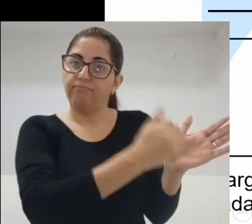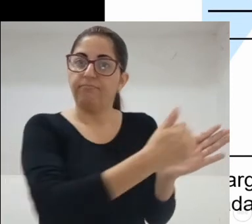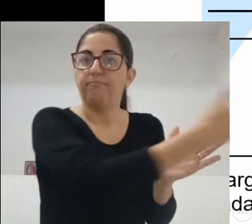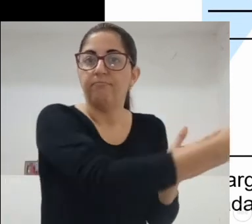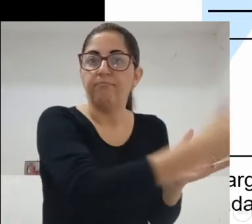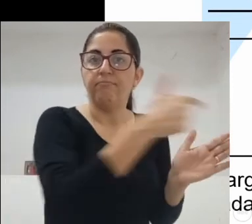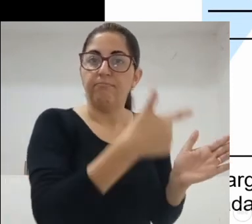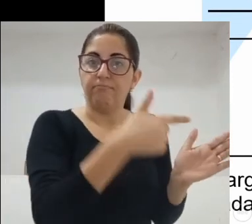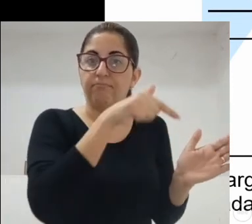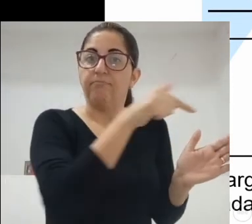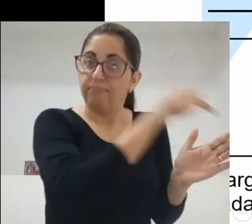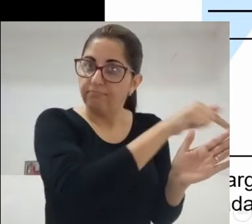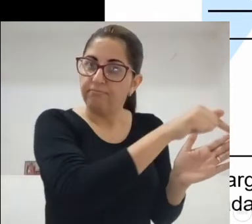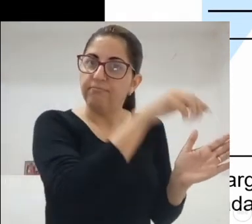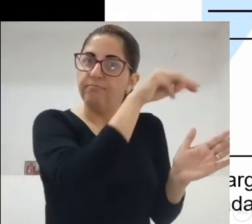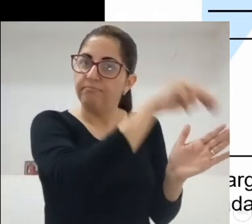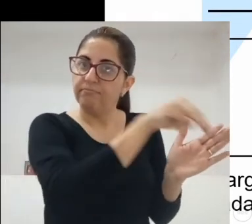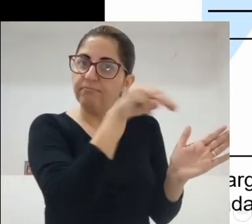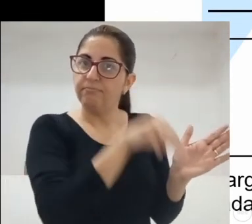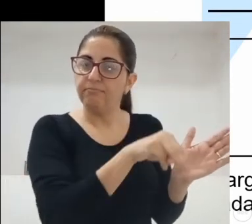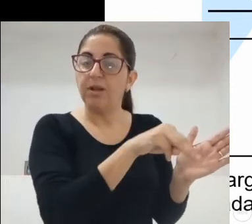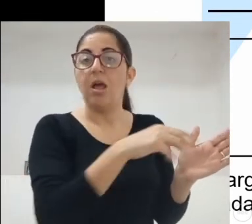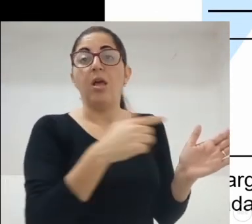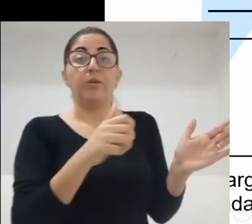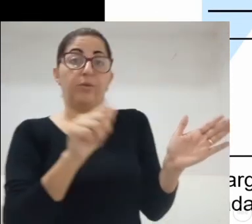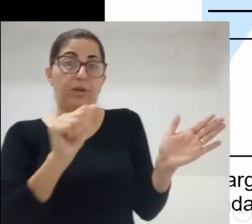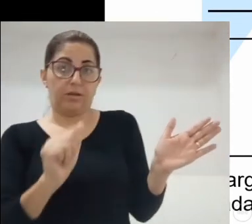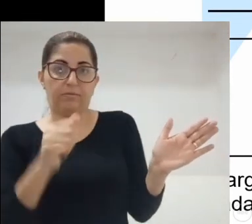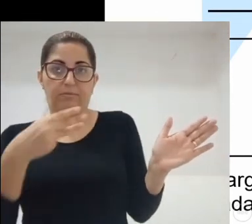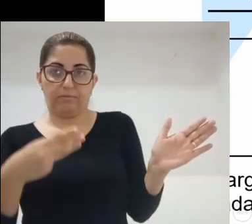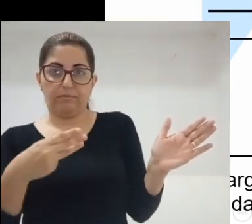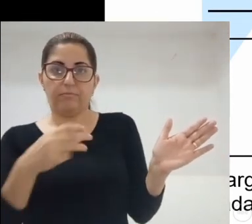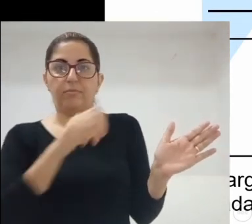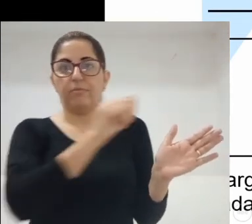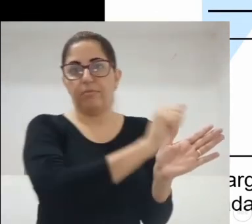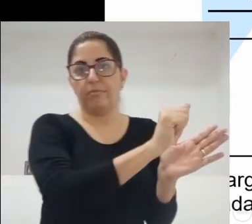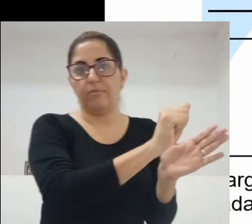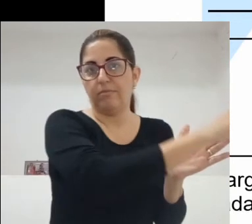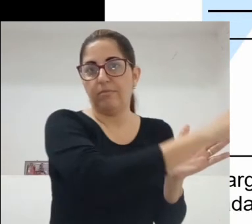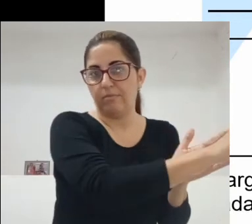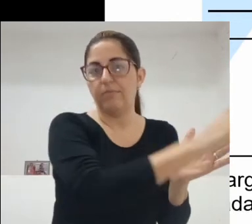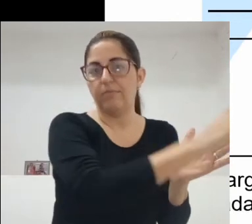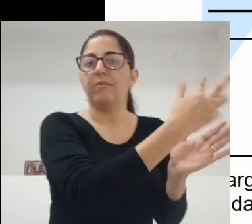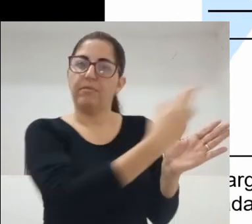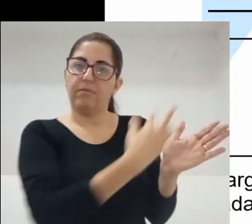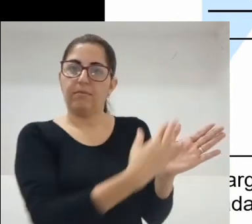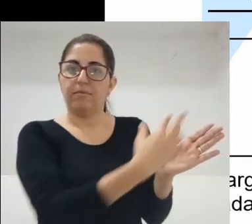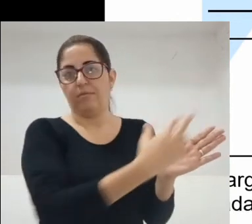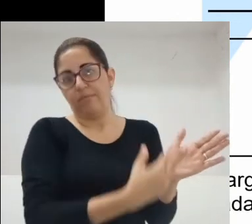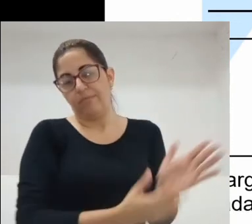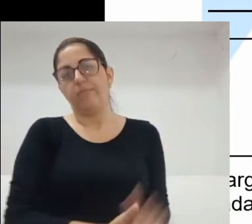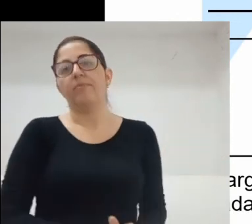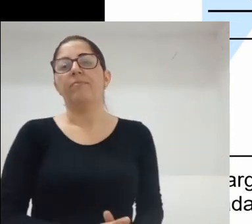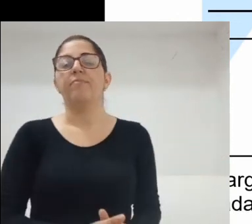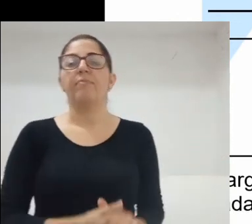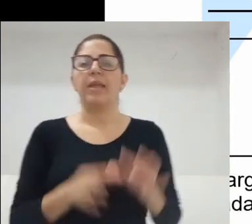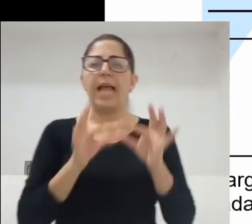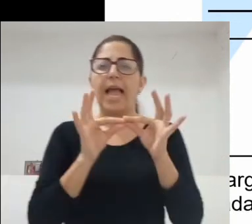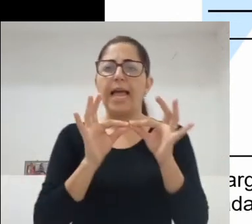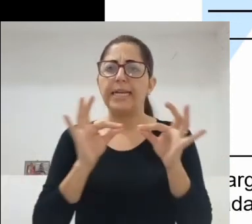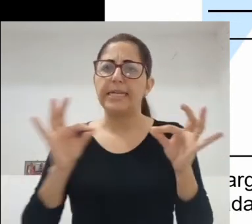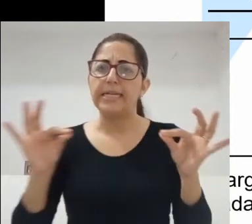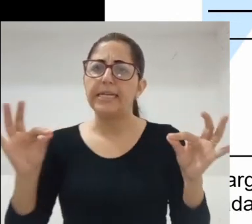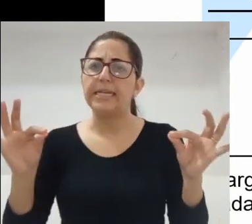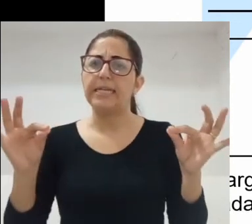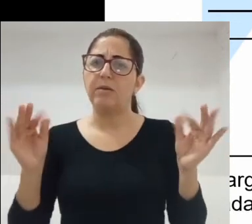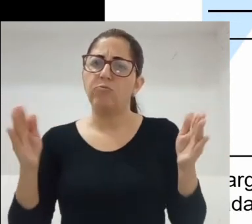A2, a margem esquerda tem 25 e a margem direita tem 7 milímetros. E no formato A3 e A4 a mesma